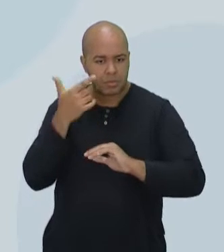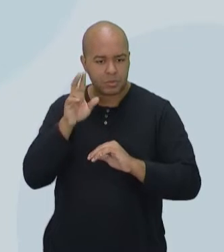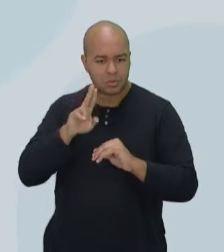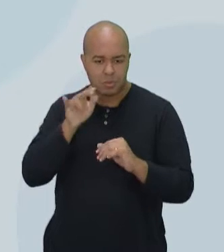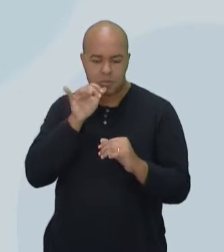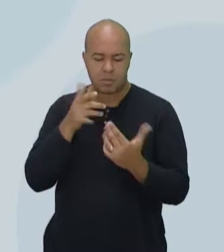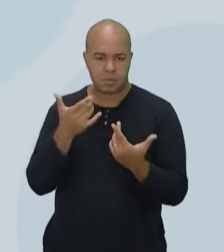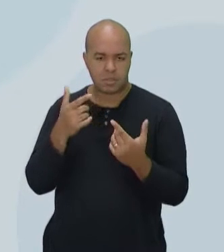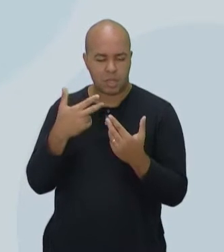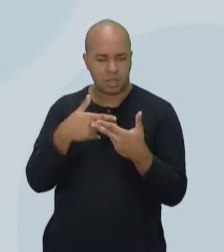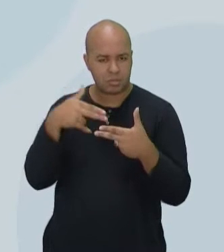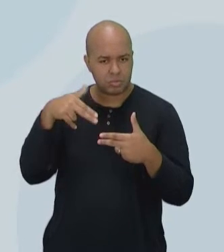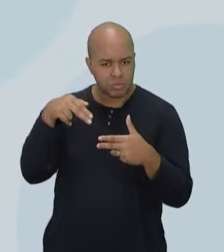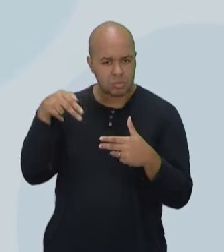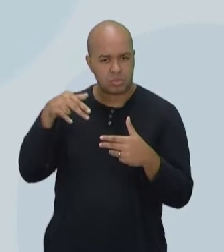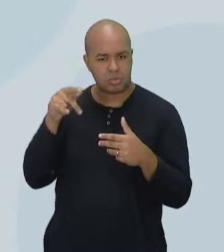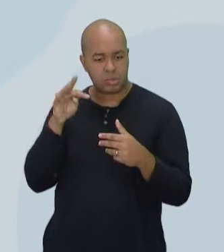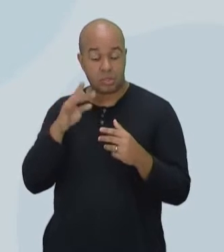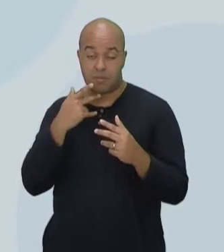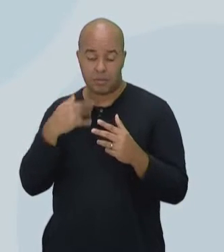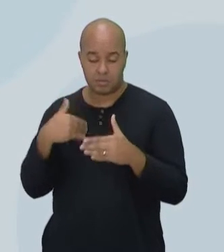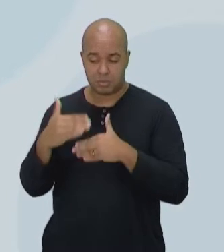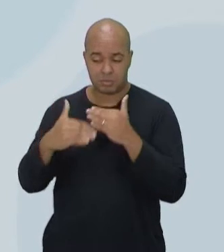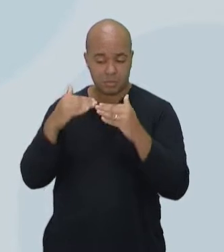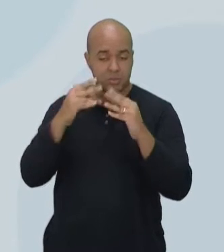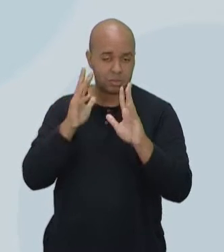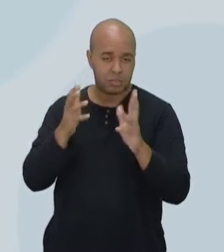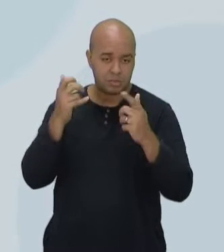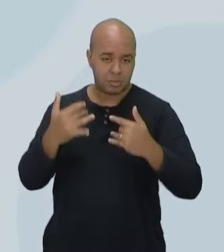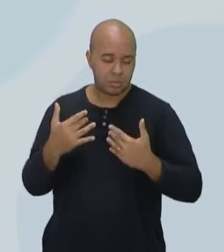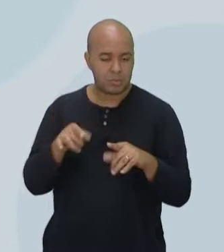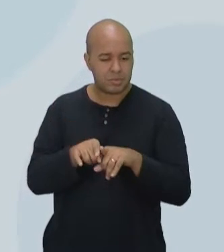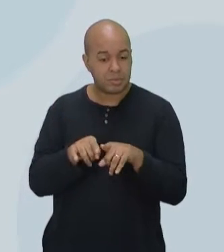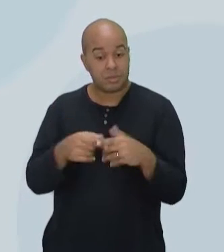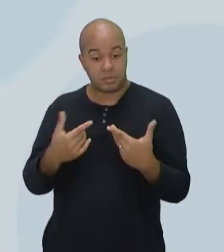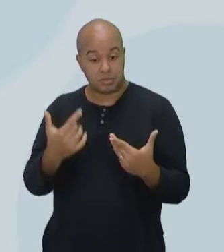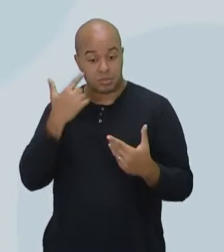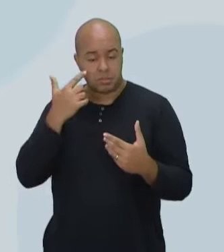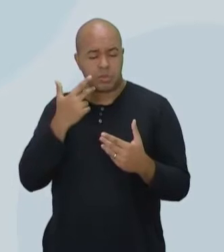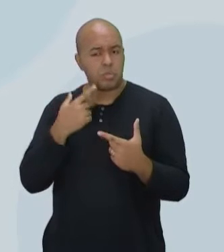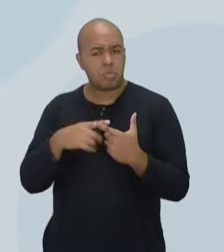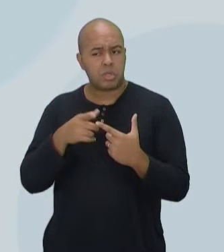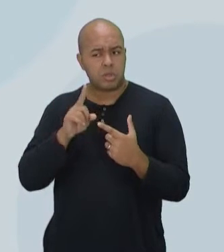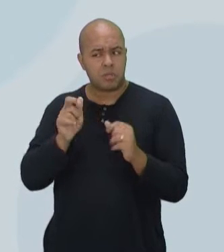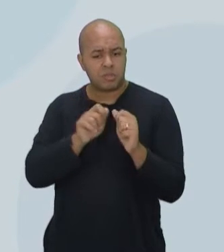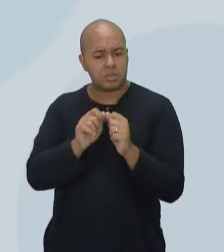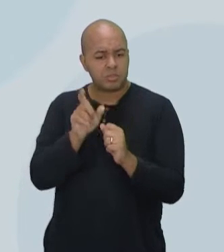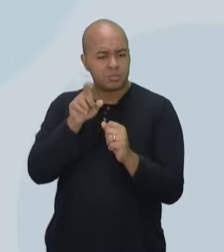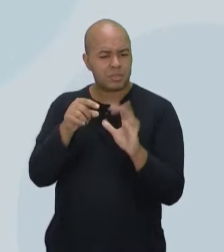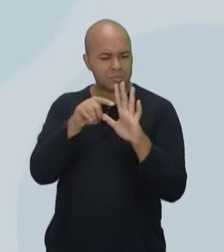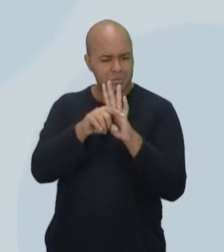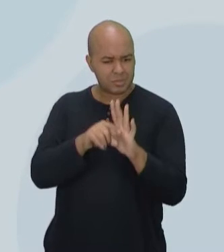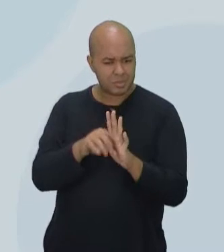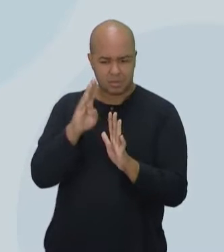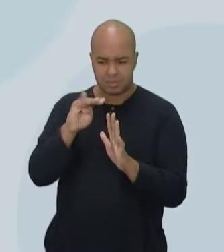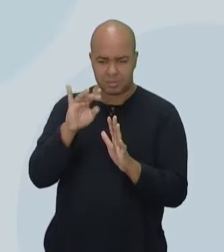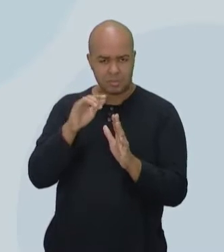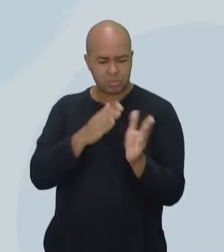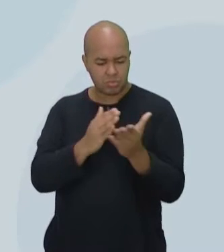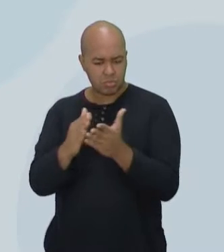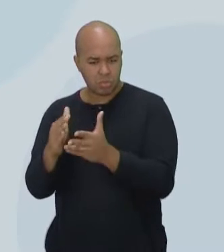como nutrientes, como nós já falamos no desenvolvimento disso daí, Então, por que não realizar uma pesquisa